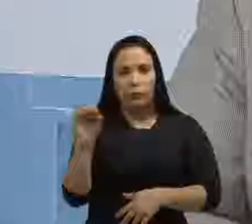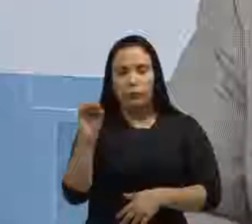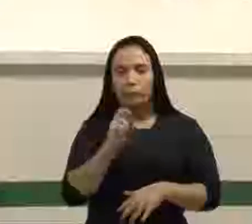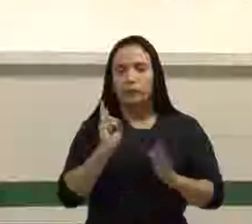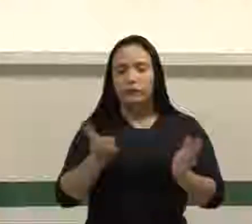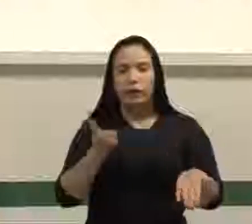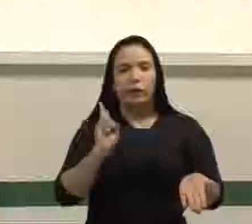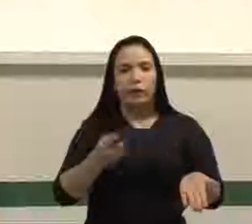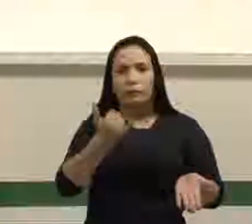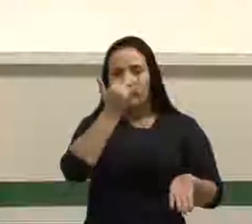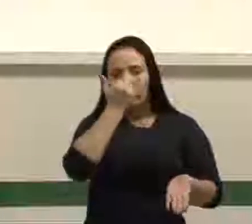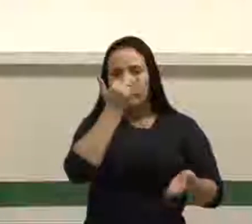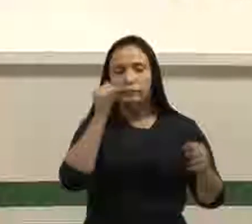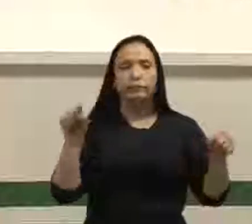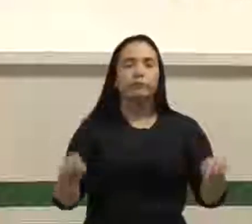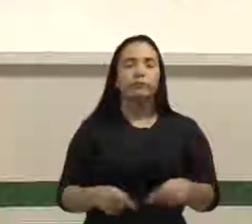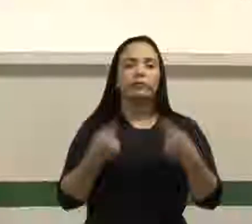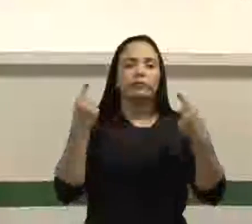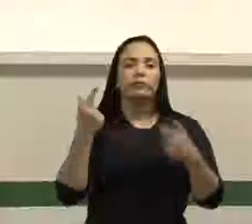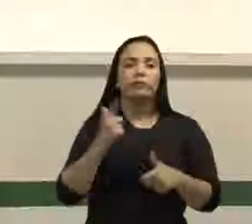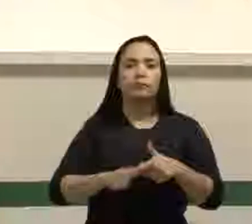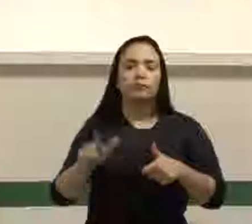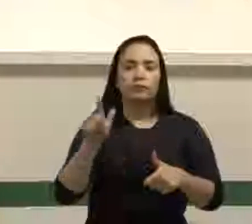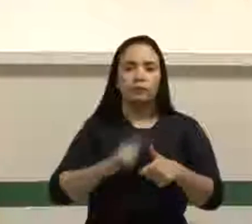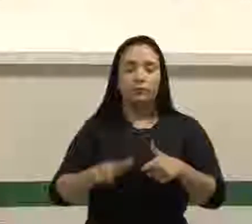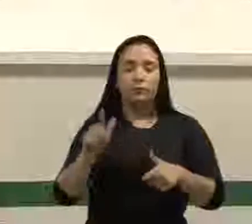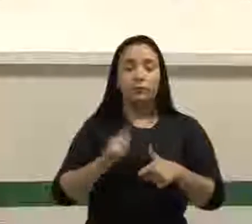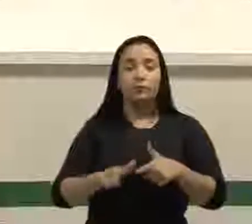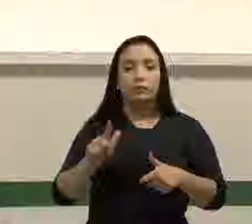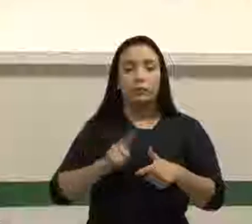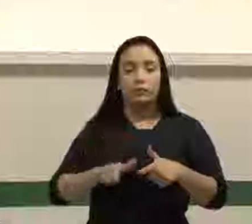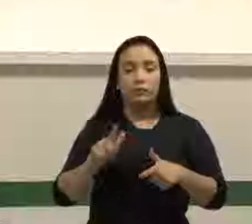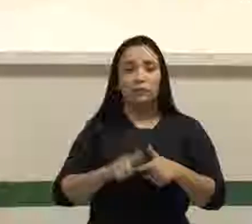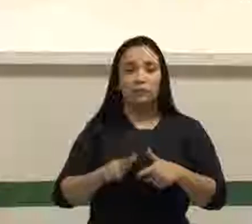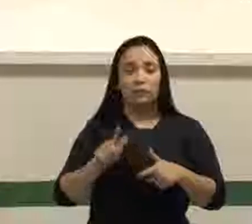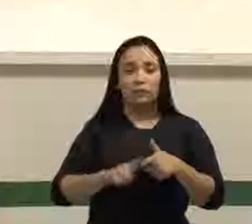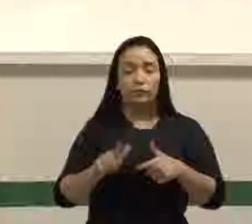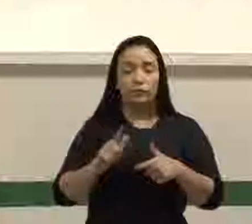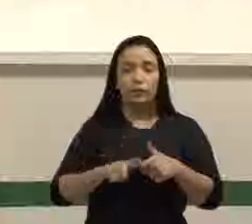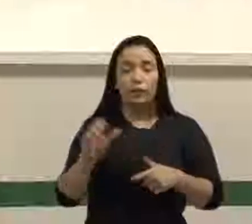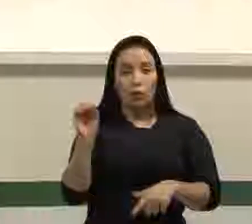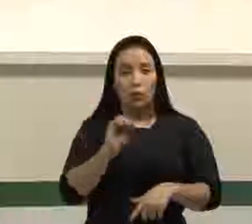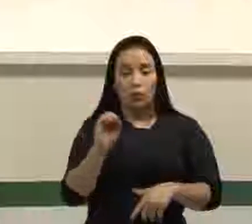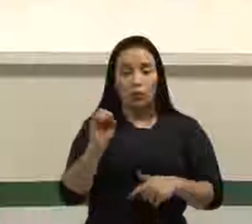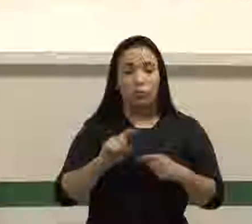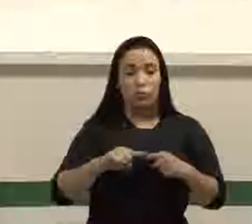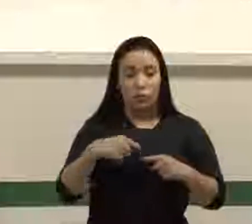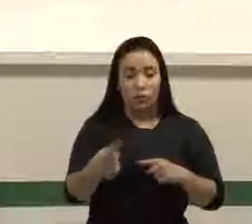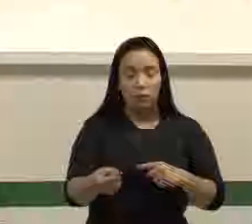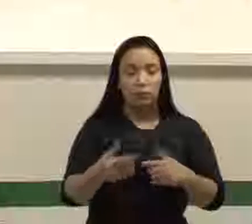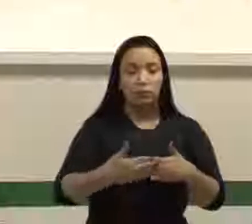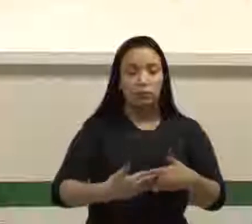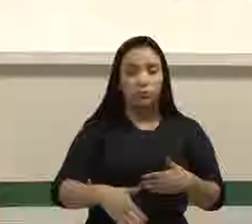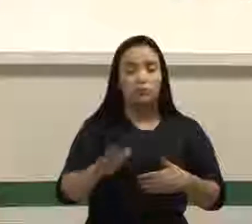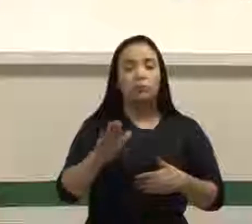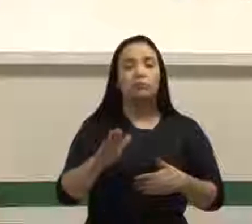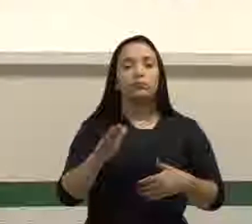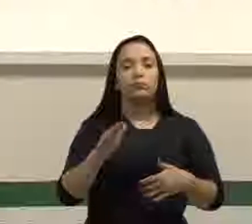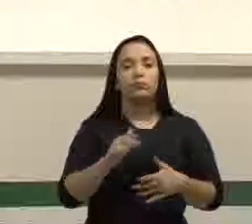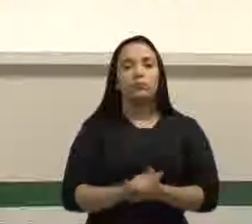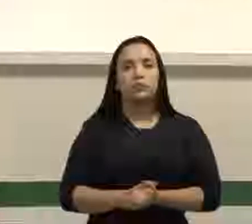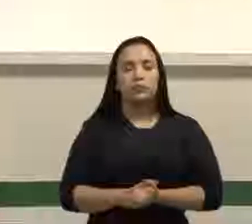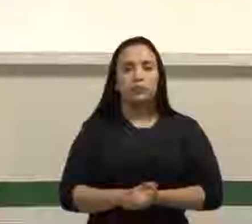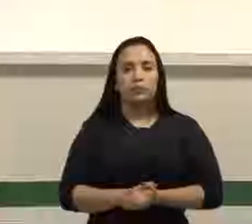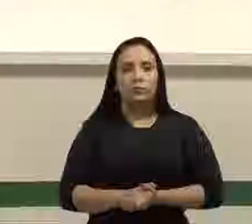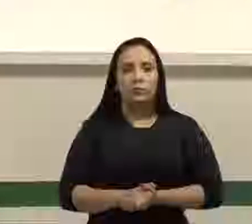pelo amor de Deus. Pai, vou dizer. Lei seca. É triste isso aí. Depois do meu aniversário, que é dia 7 de outubro, mas só se alguém